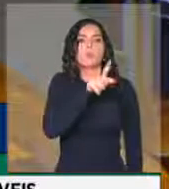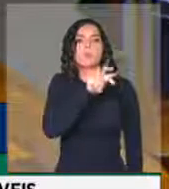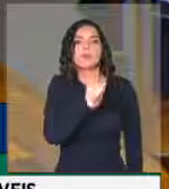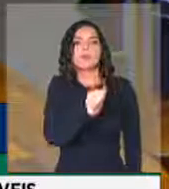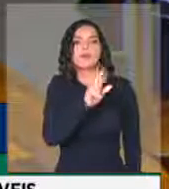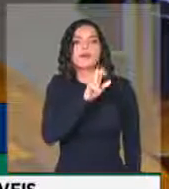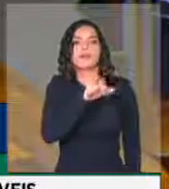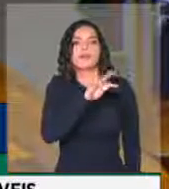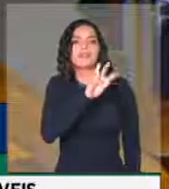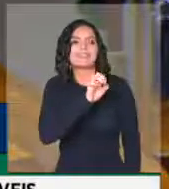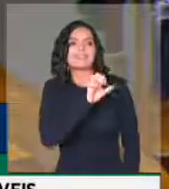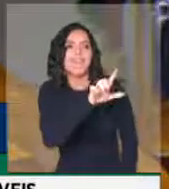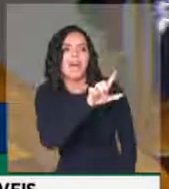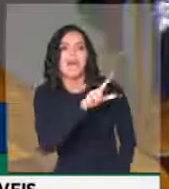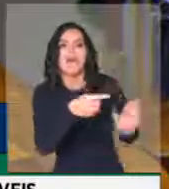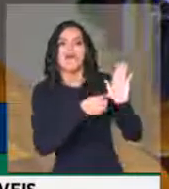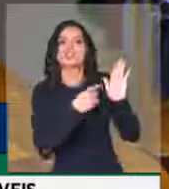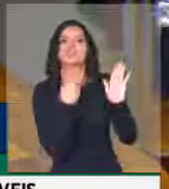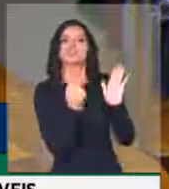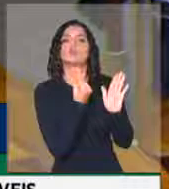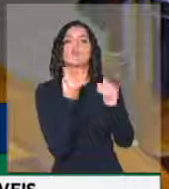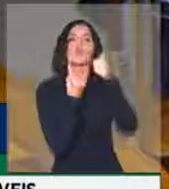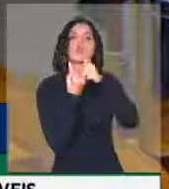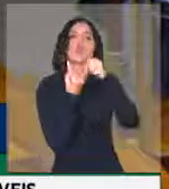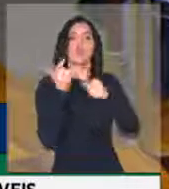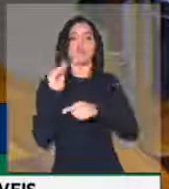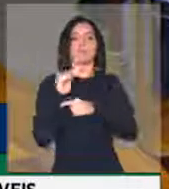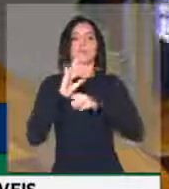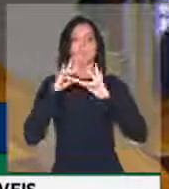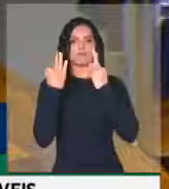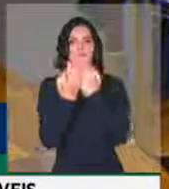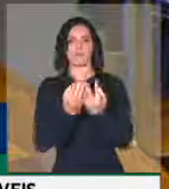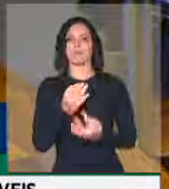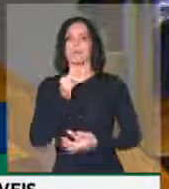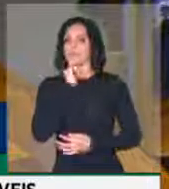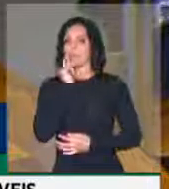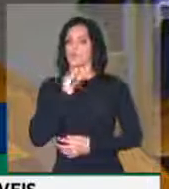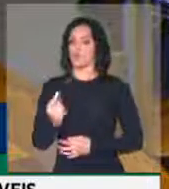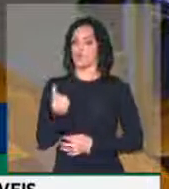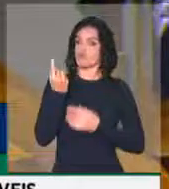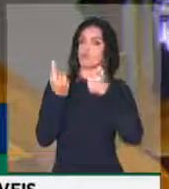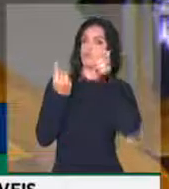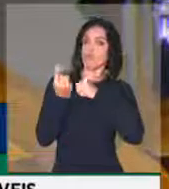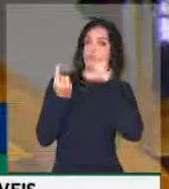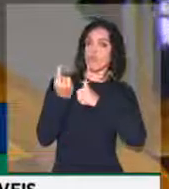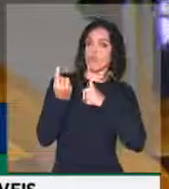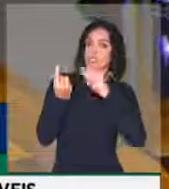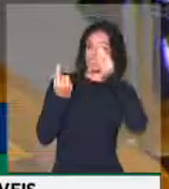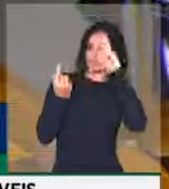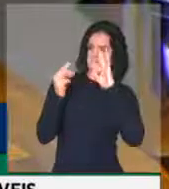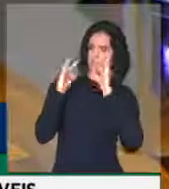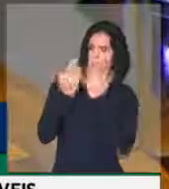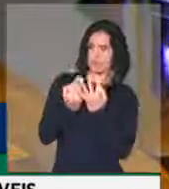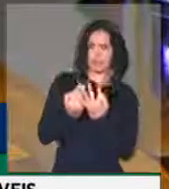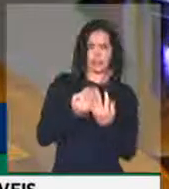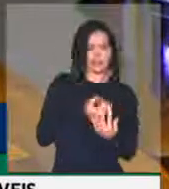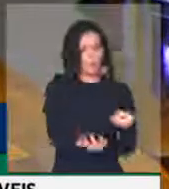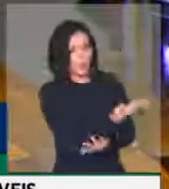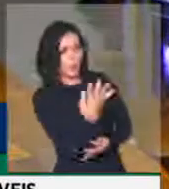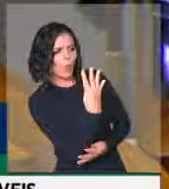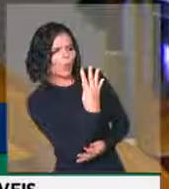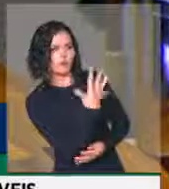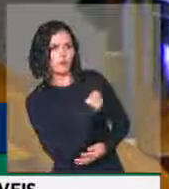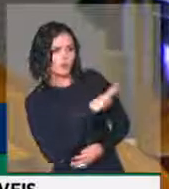um problema de redação no texto muito grave, que poderia fazer com que uma mulher, chefe de família com 4 filhos, acabasse com uma renda